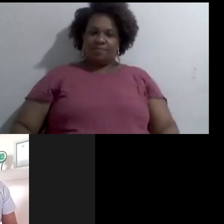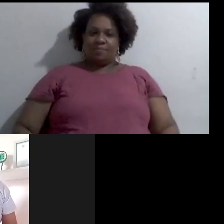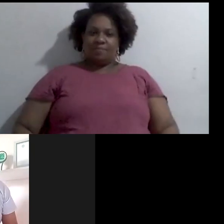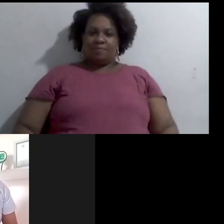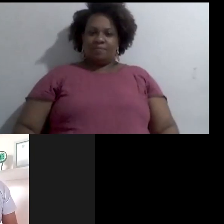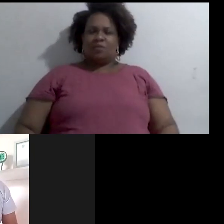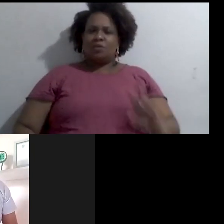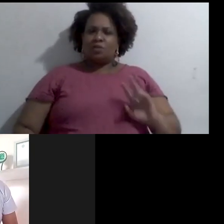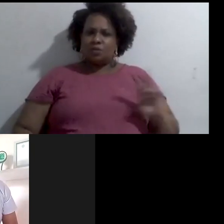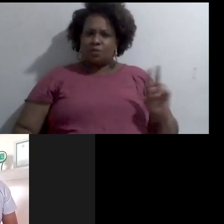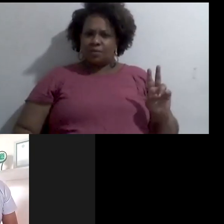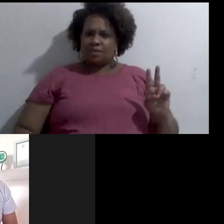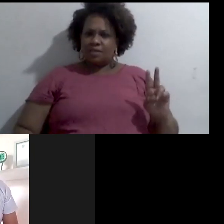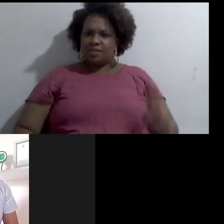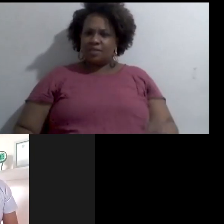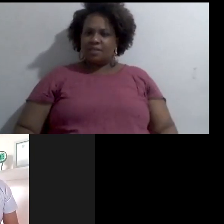seu nome e a cidade?